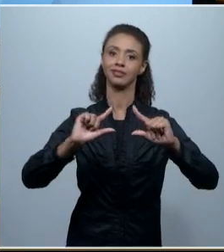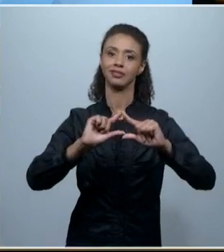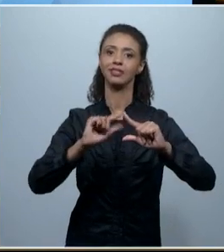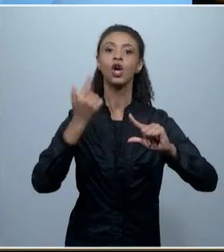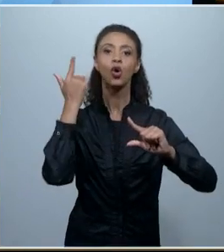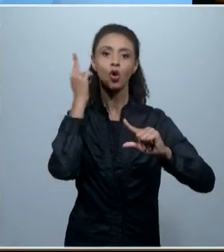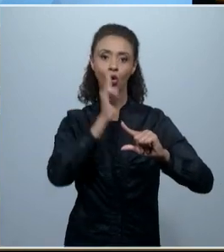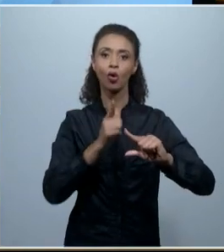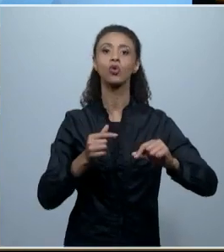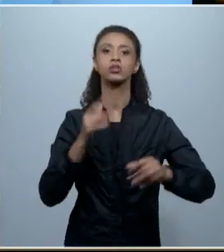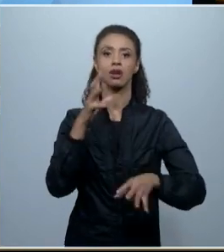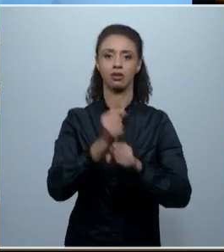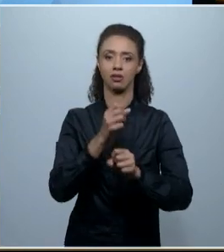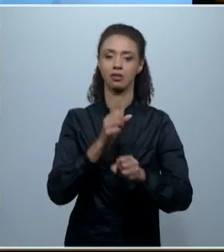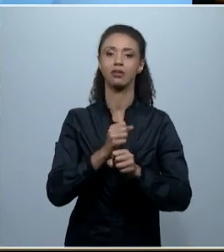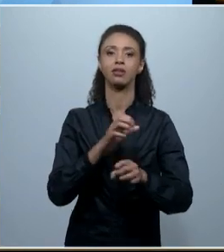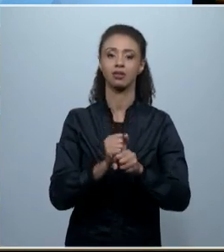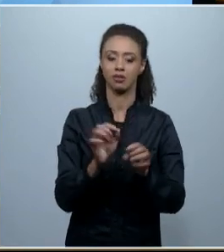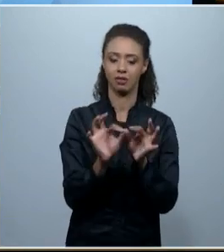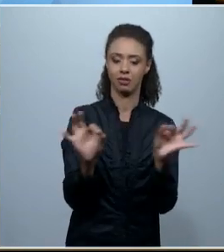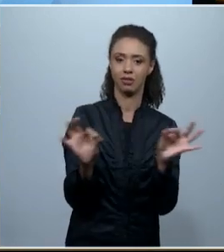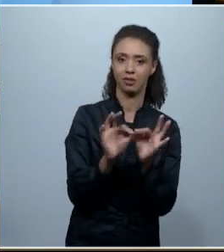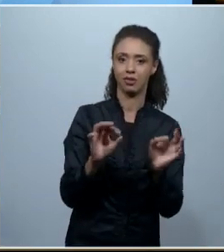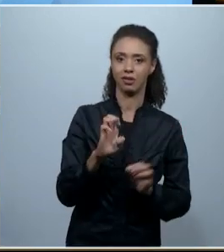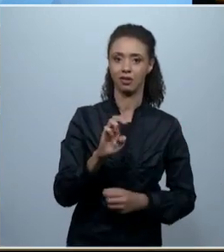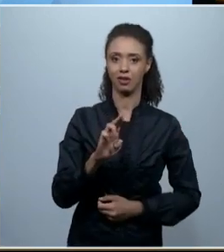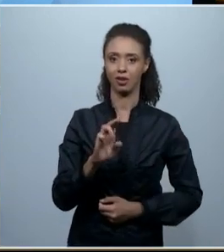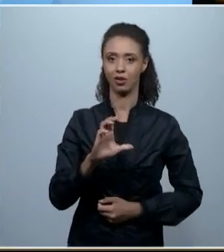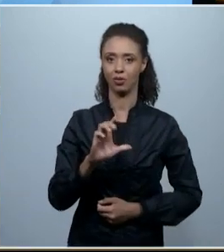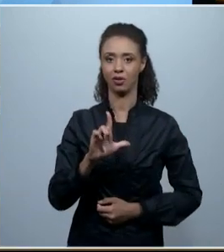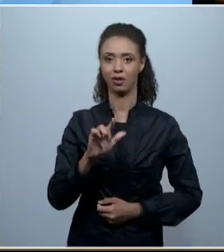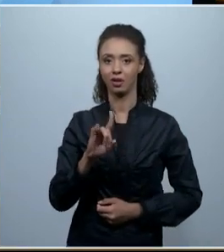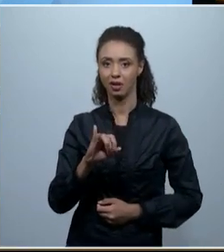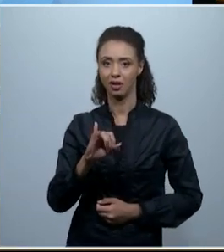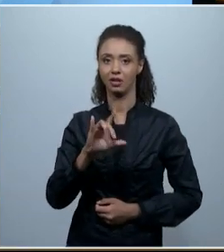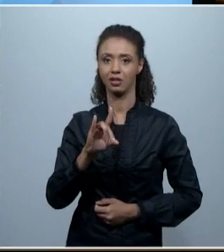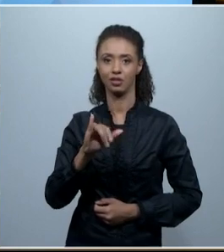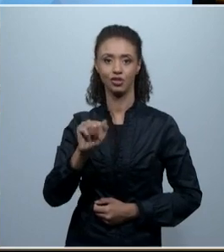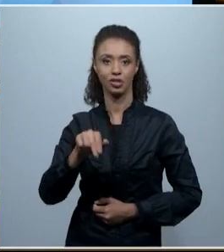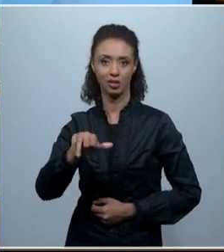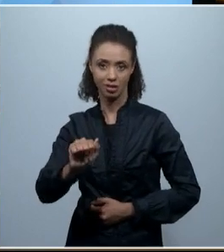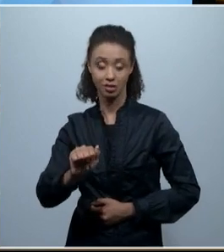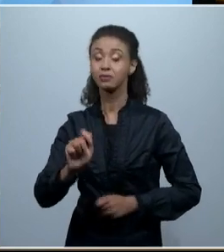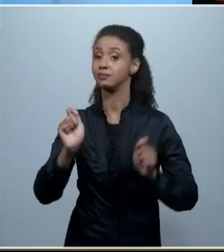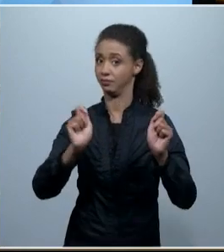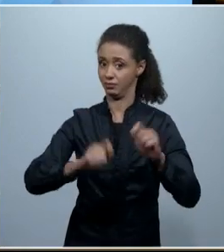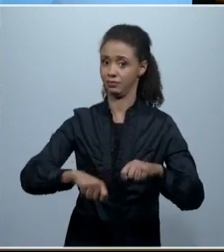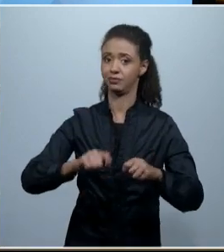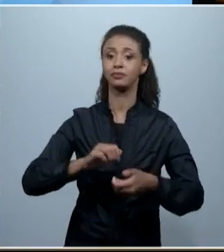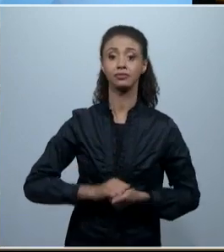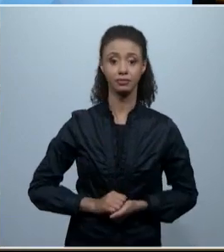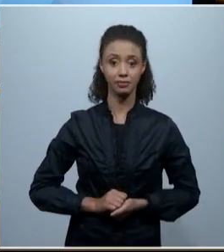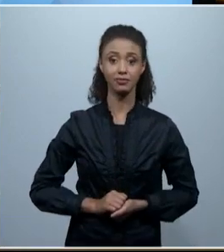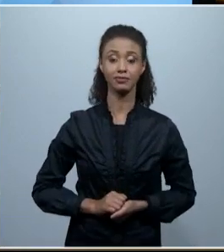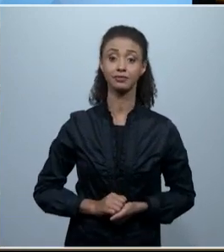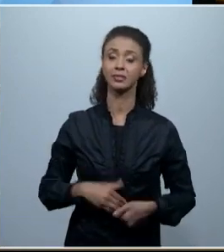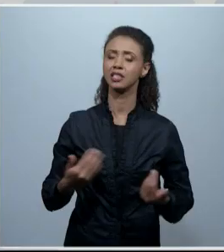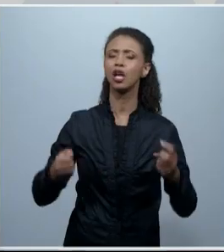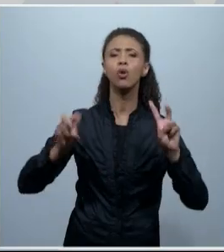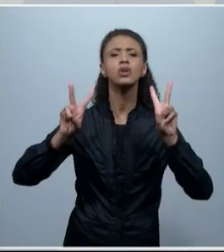a geometria euclidiana então não se esqueçam em paralelismo tapa sempre em torno aqui das nossas discussões